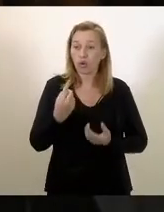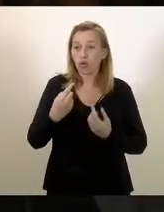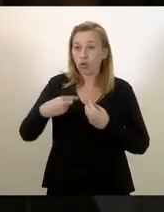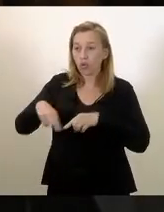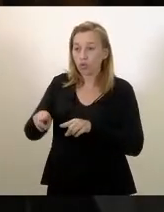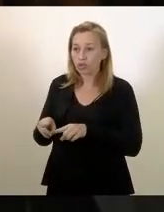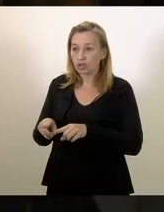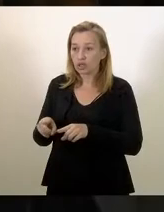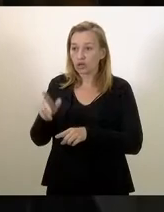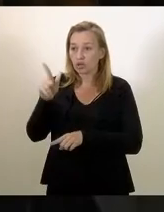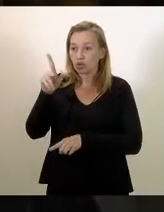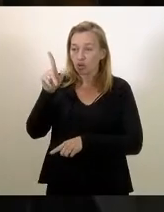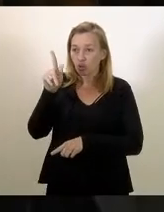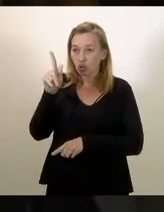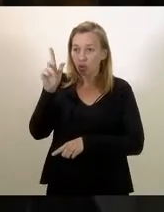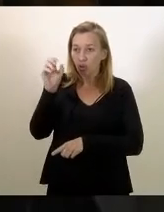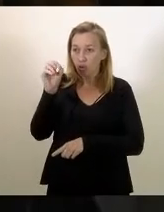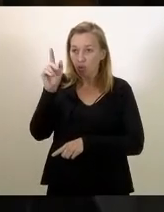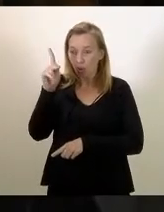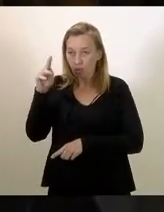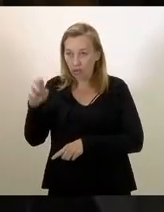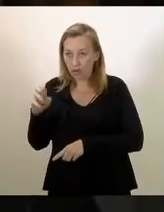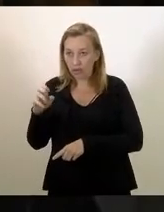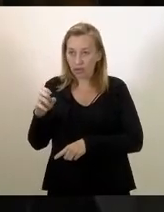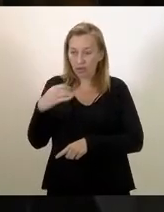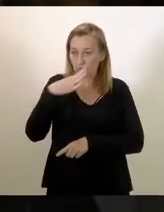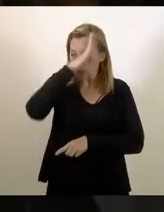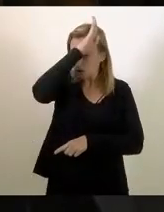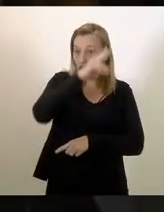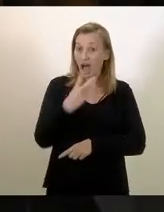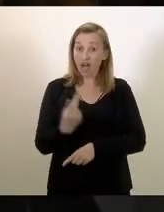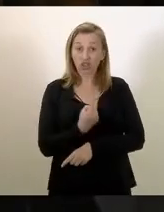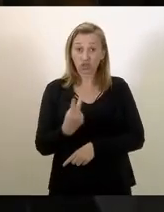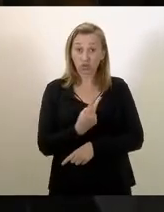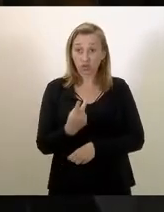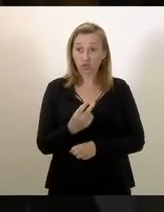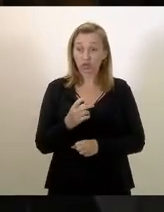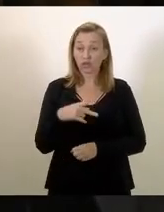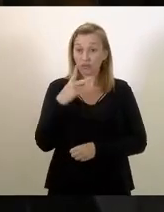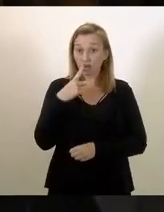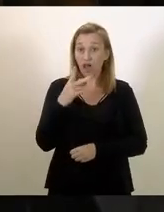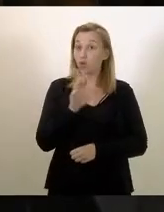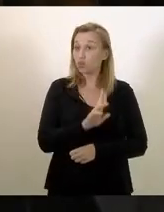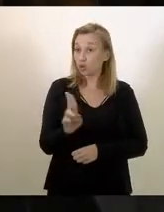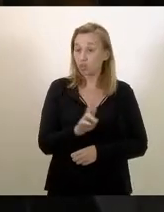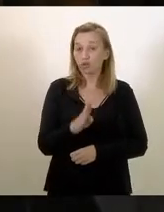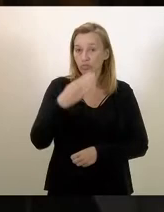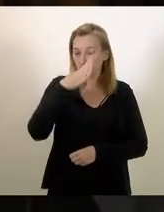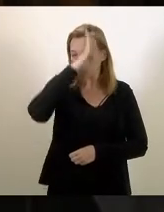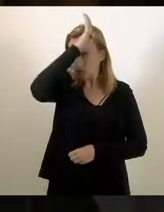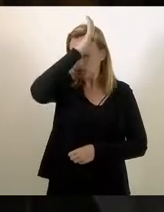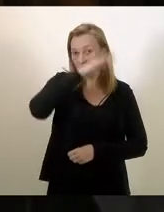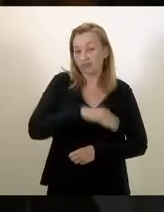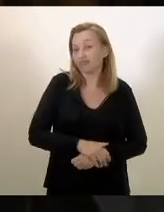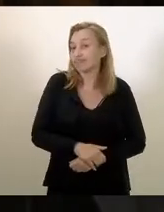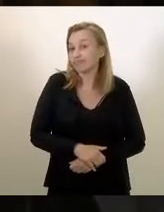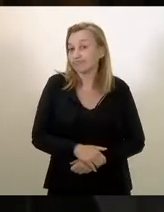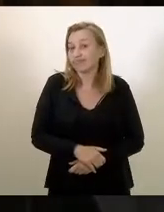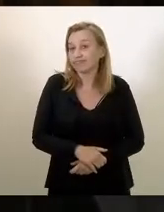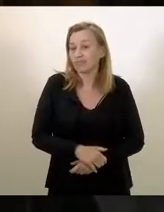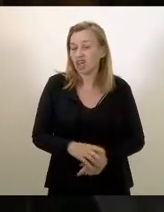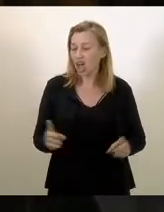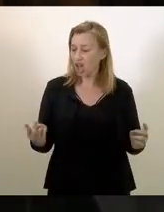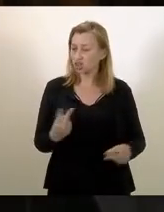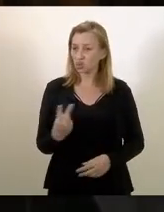do Bolsonaro em todas as duas hipóteses nós vamos falar o nome Bolsonaro e nenhuma